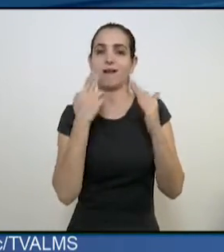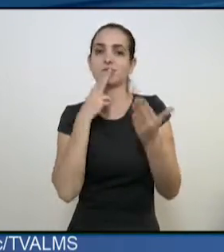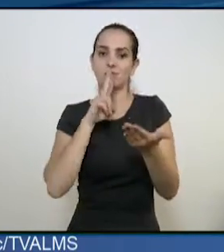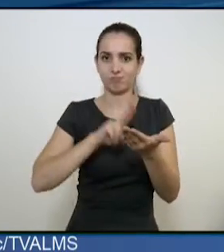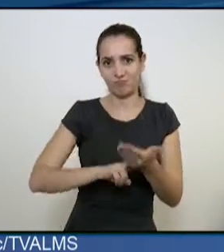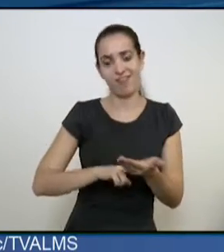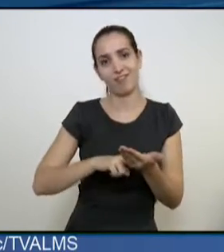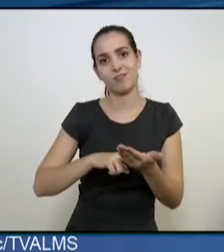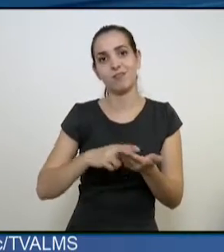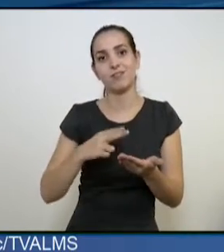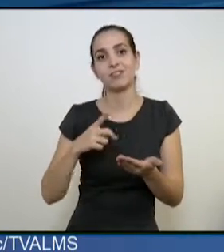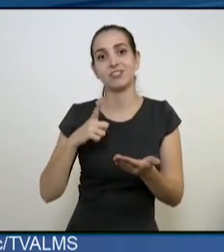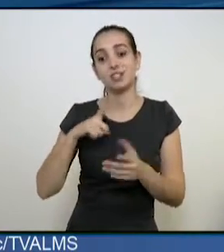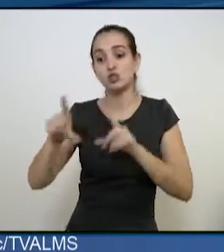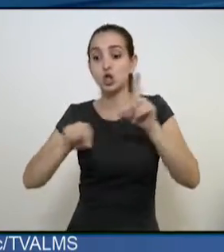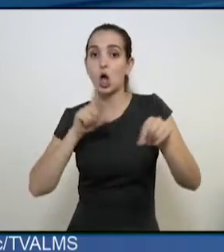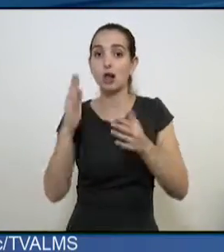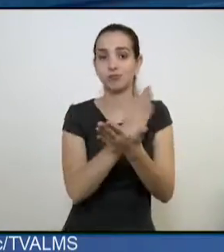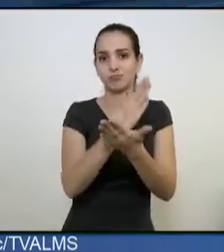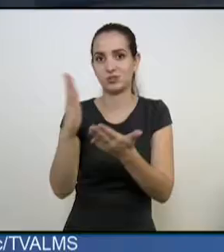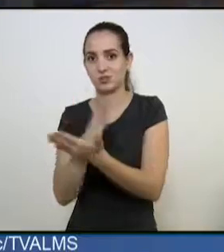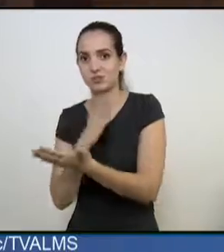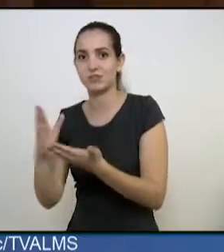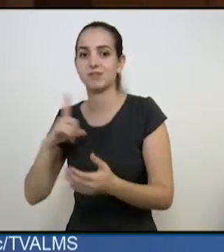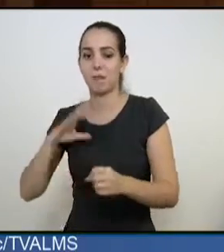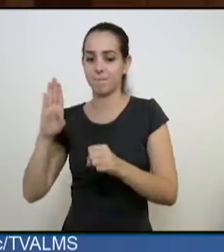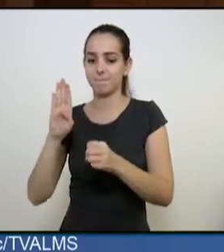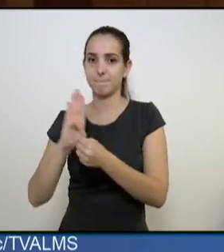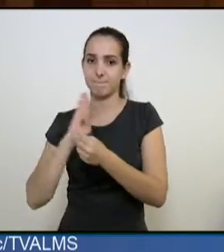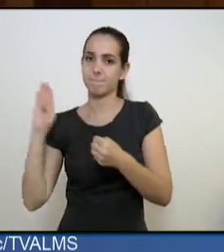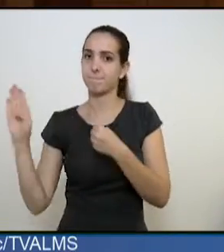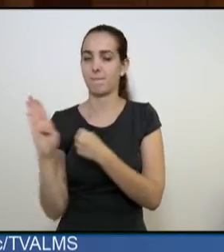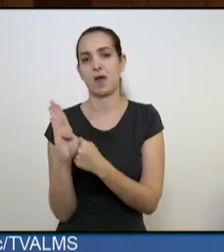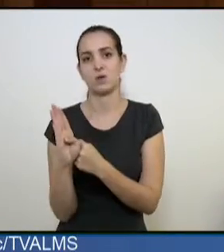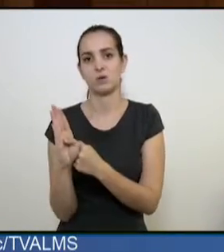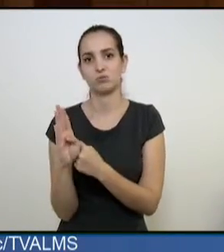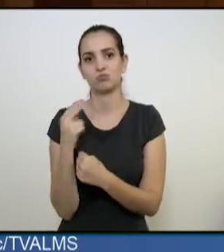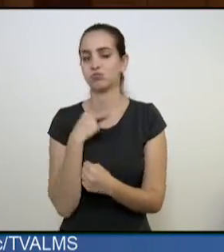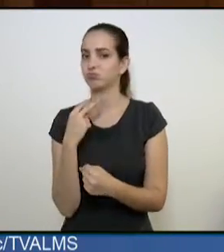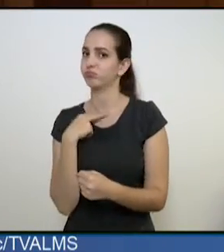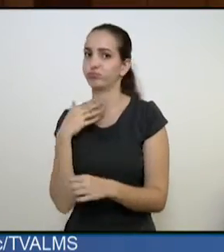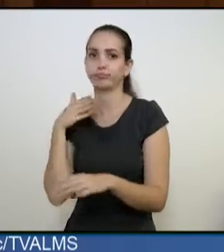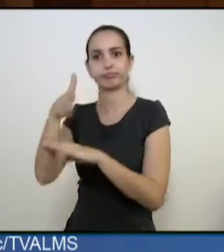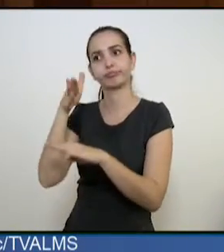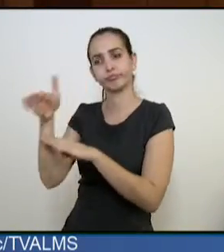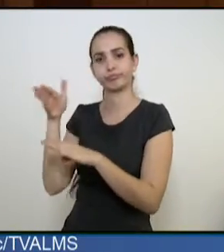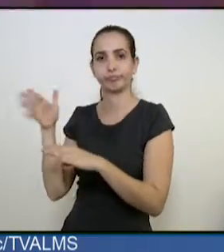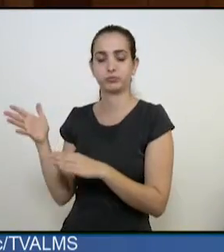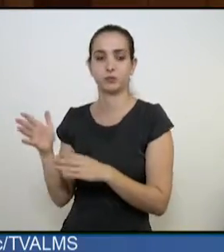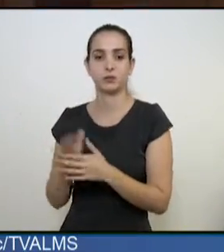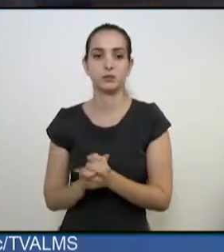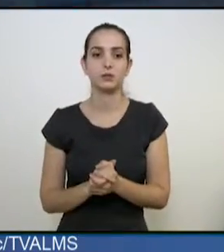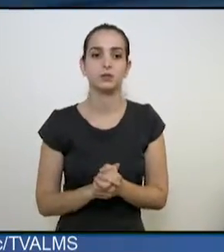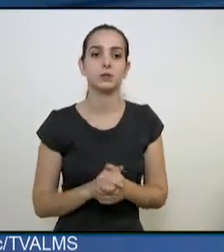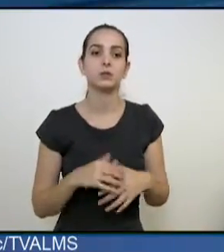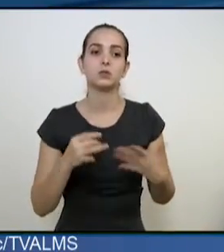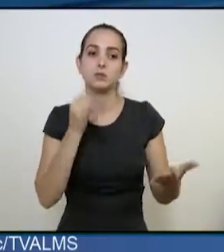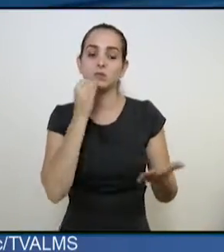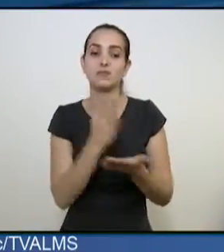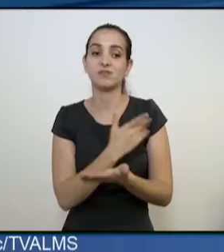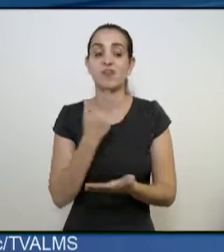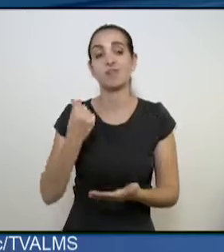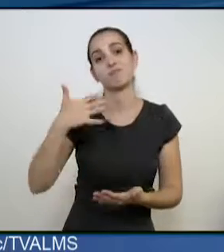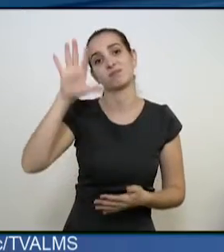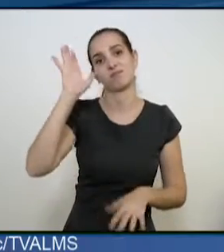apareceu a reportagem. R$3 a mais, cobrado de todo mundo. Quem está pagando a conta? É muito louco o